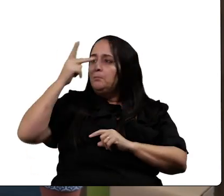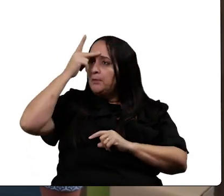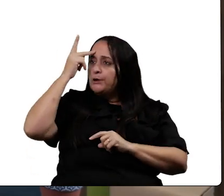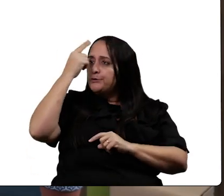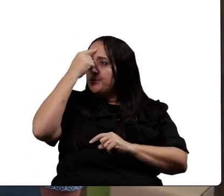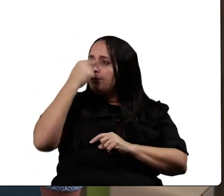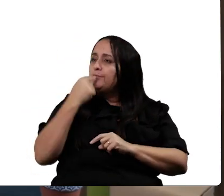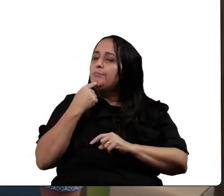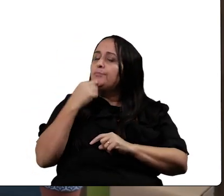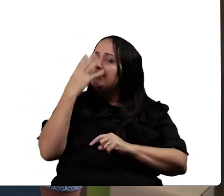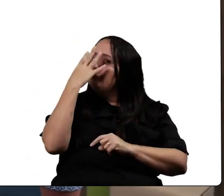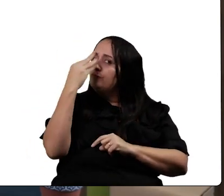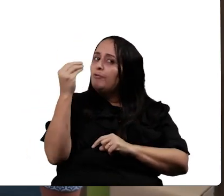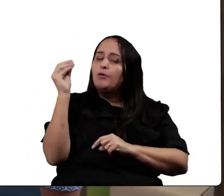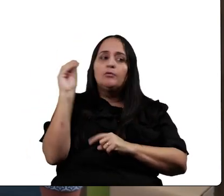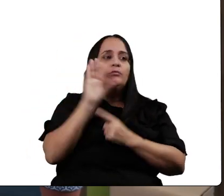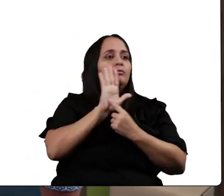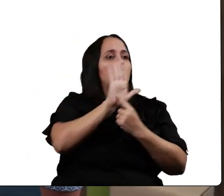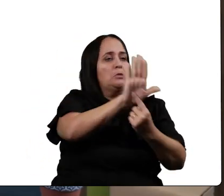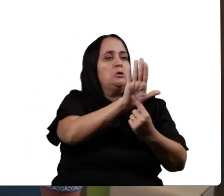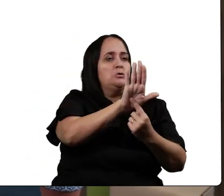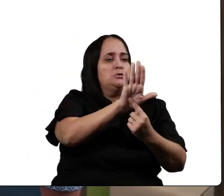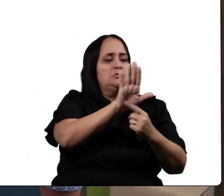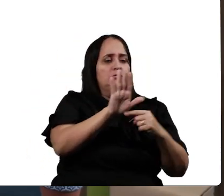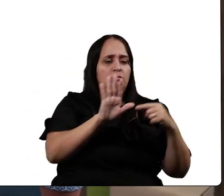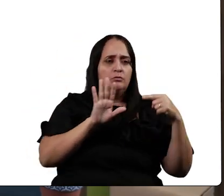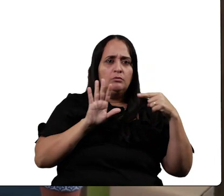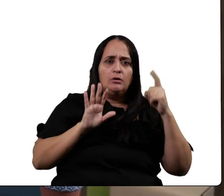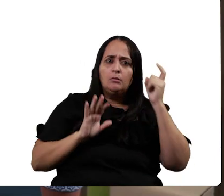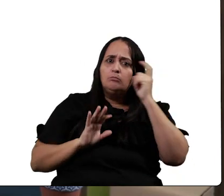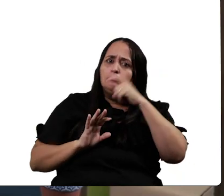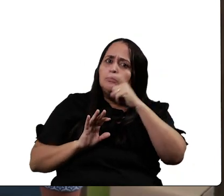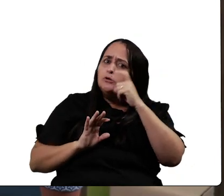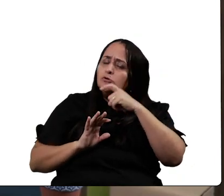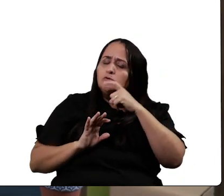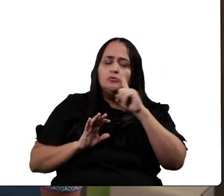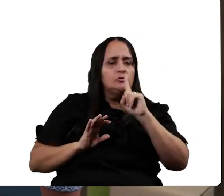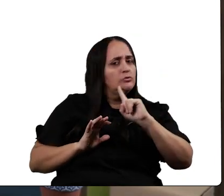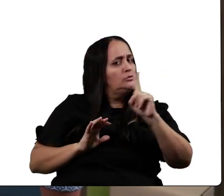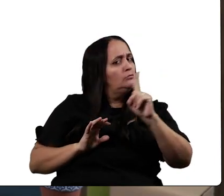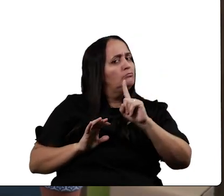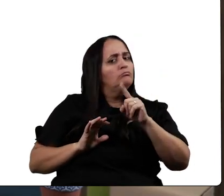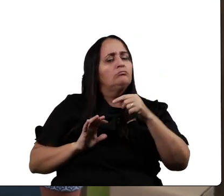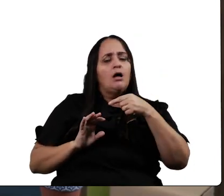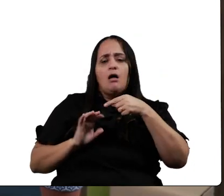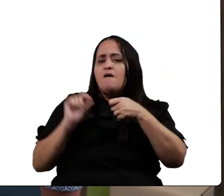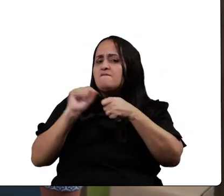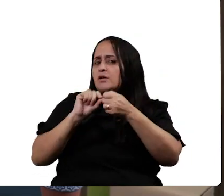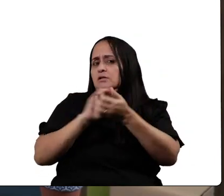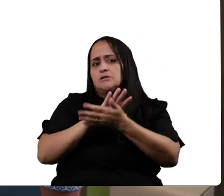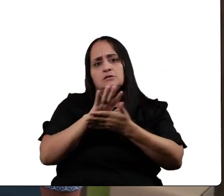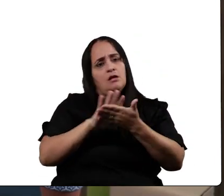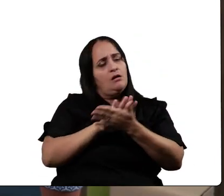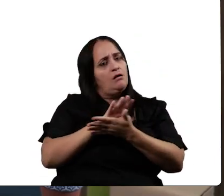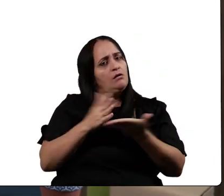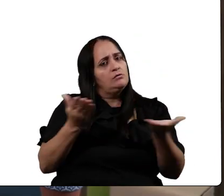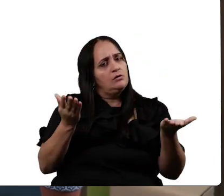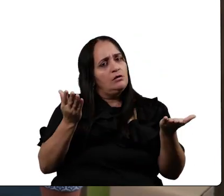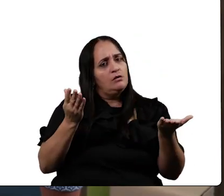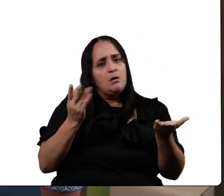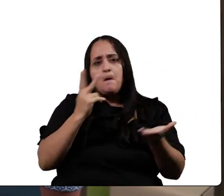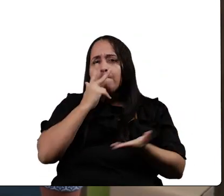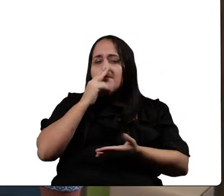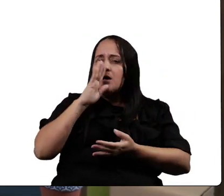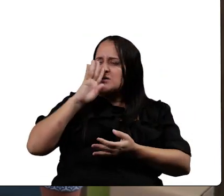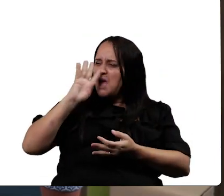têm nada a ver com o assunto. Então, são brincadeiras? Não são brincadeiras, isso é crime, tá? Então, nunca repasse esse tipo